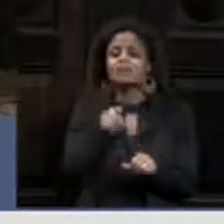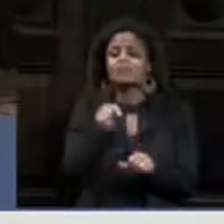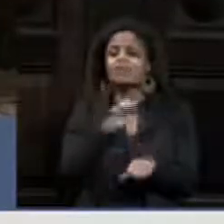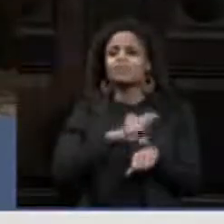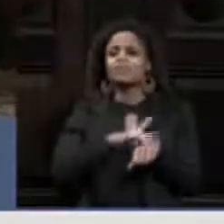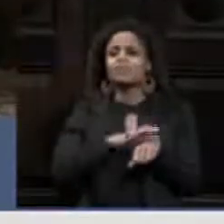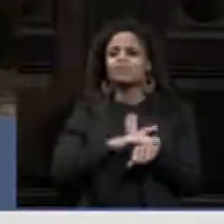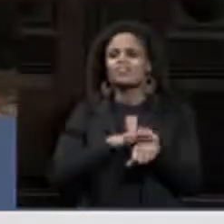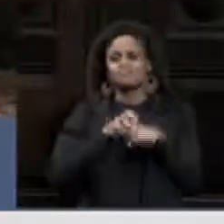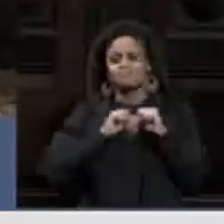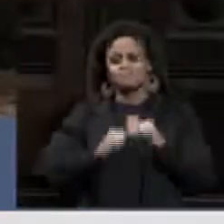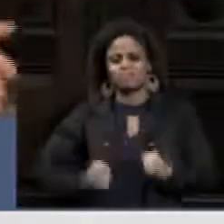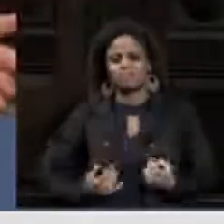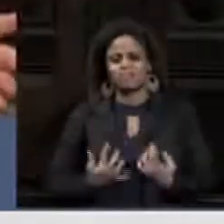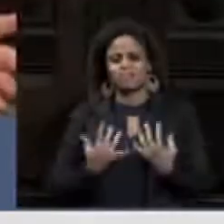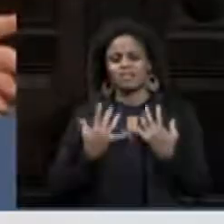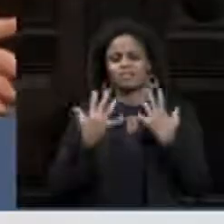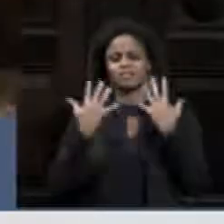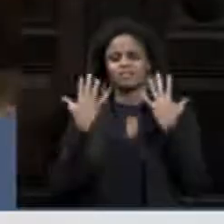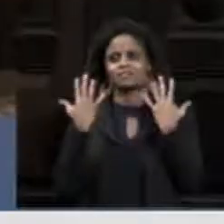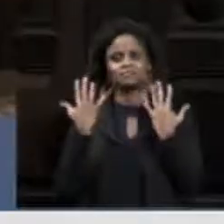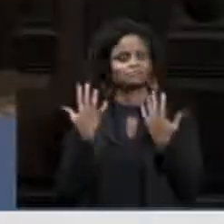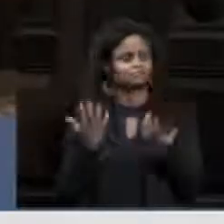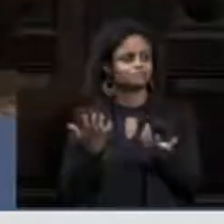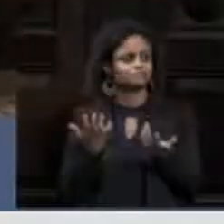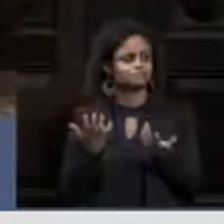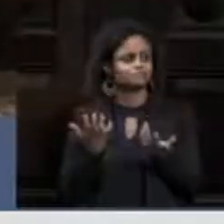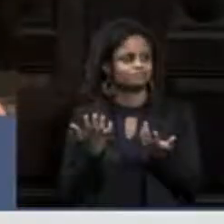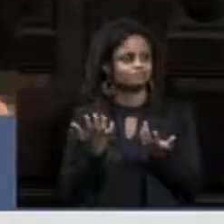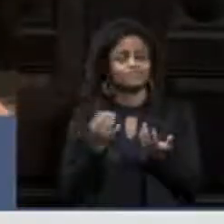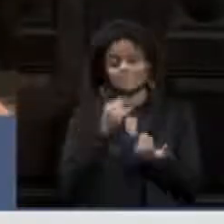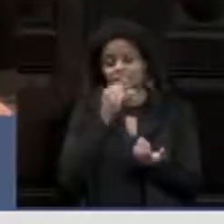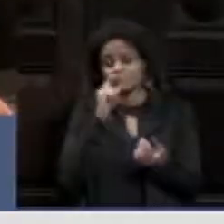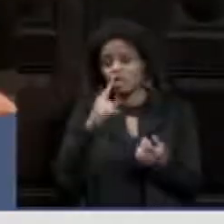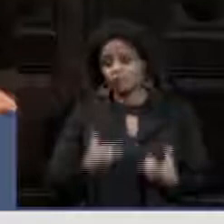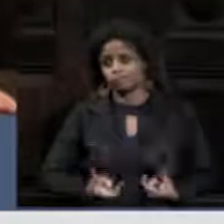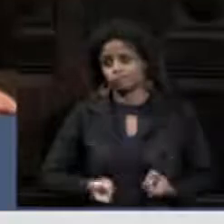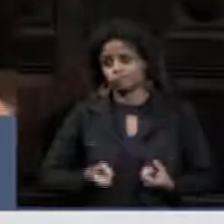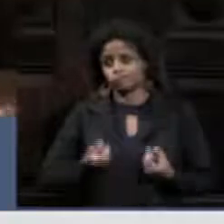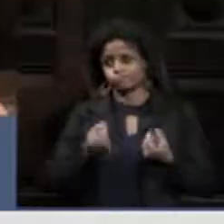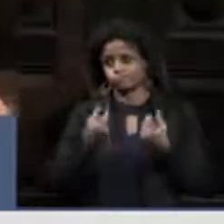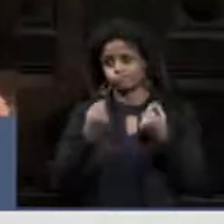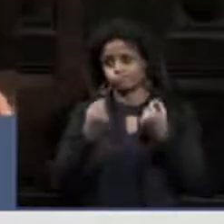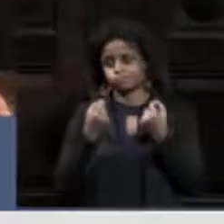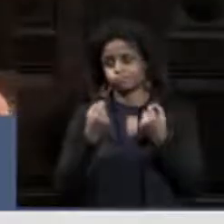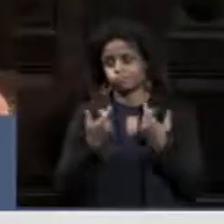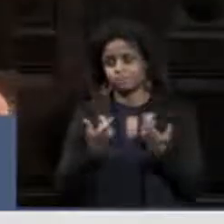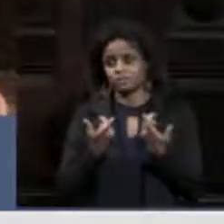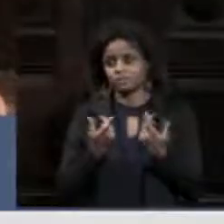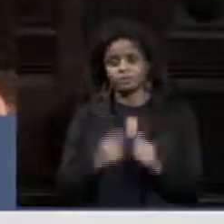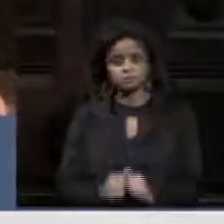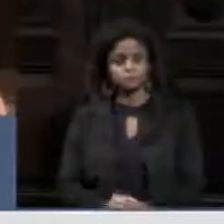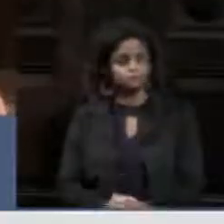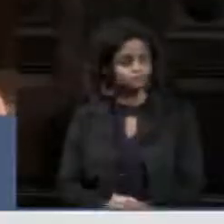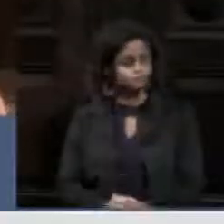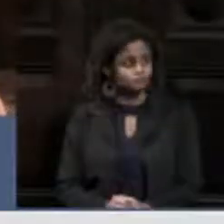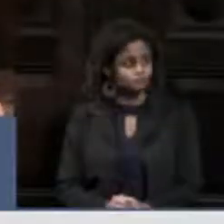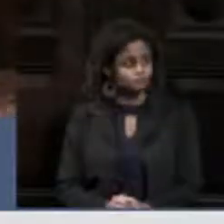essa pessoa, como é o caso específico do câncer, entre tantas outras.